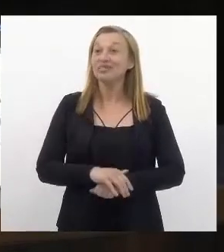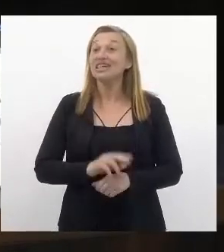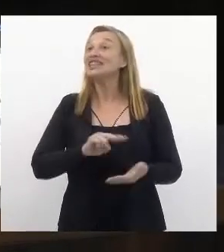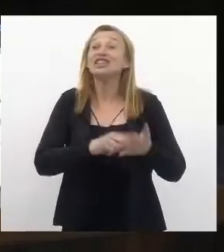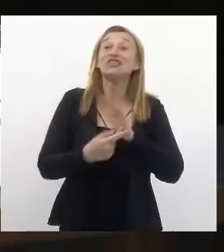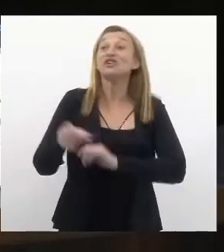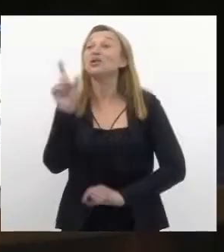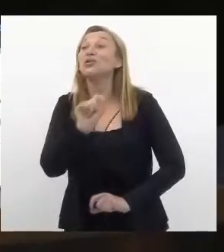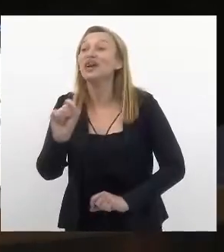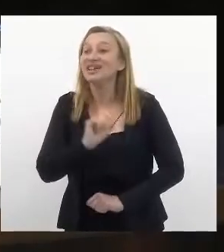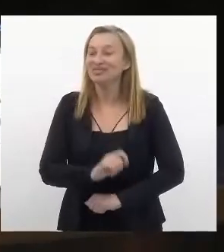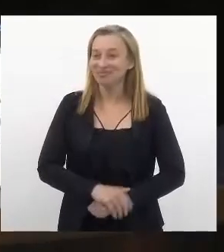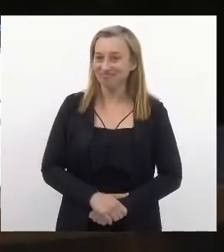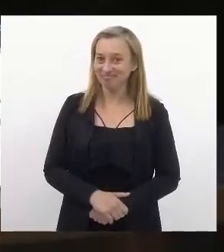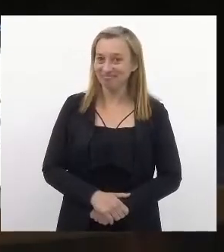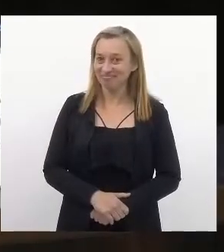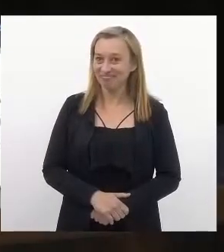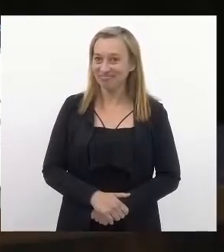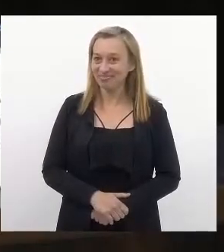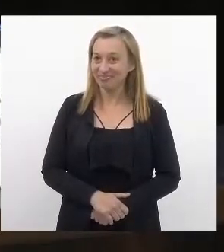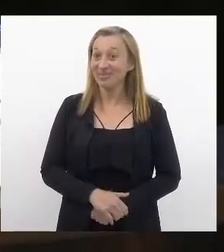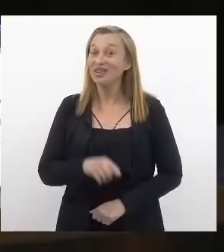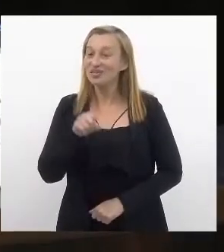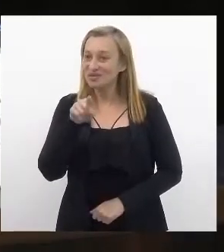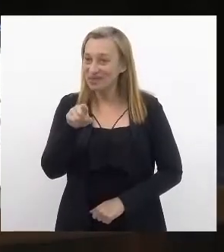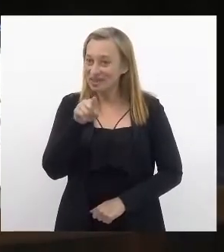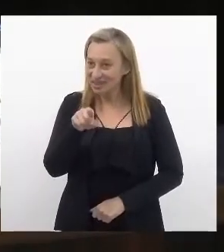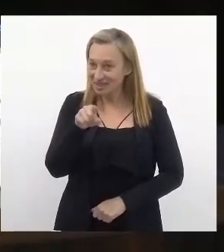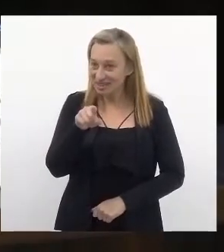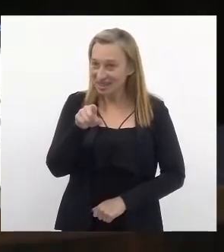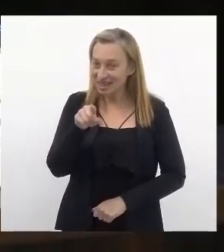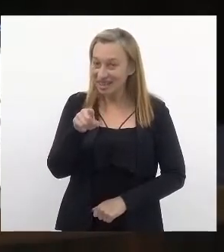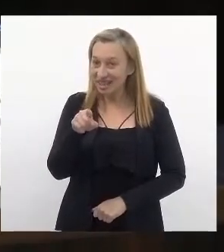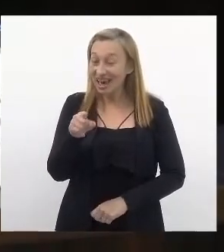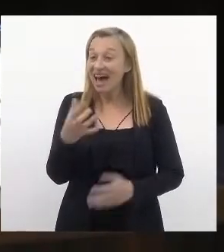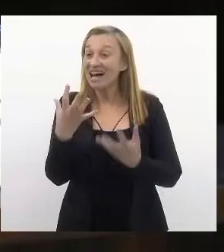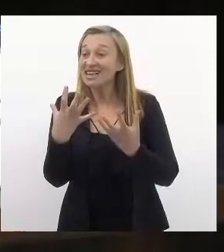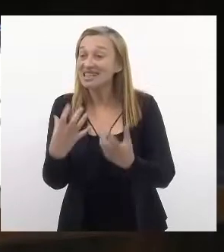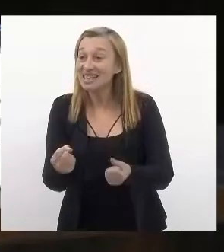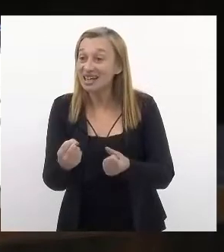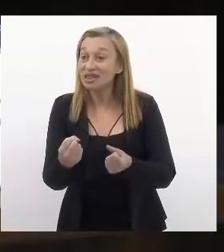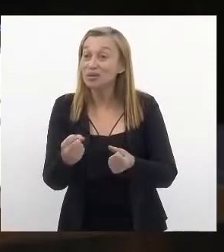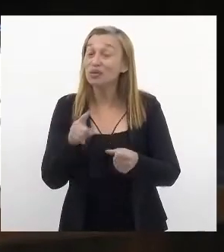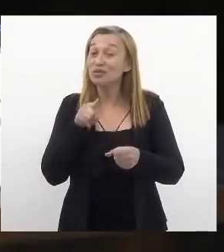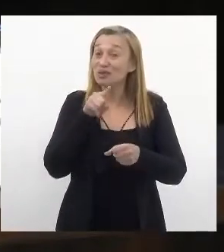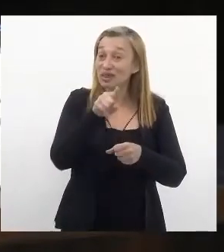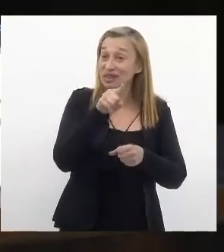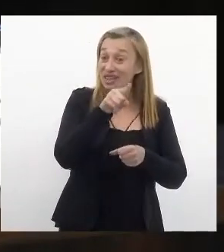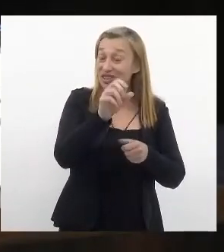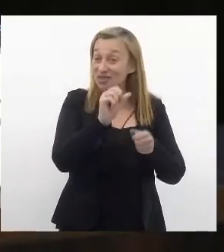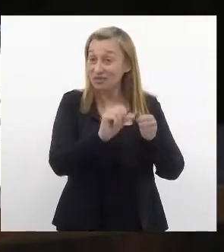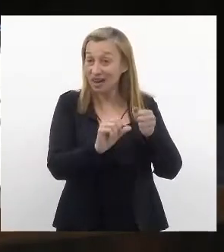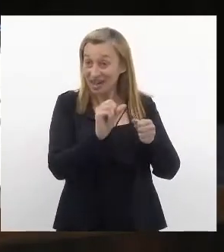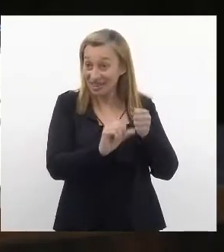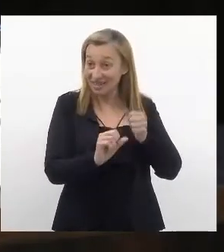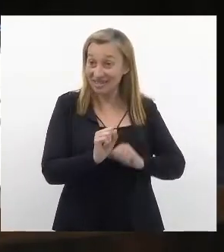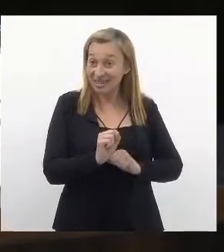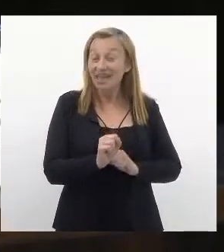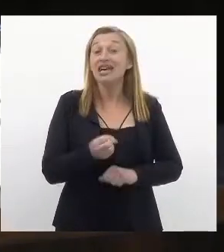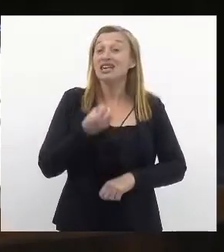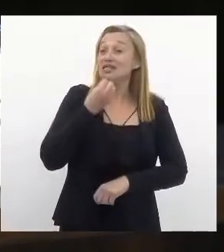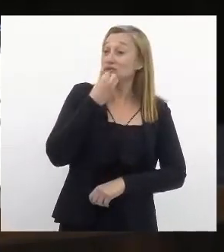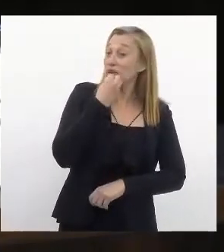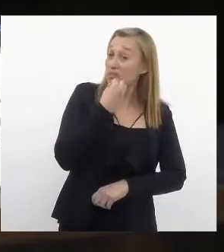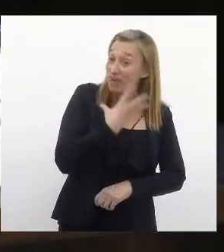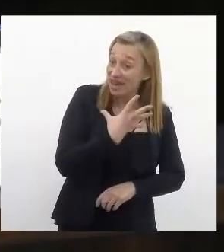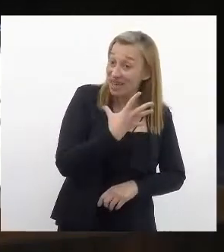Que diz em português: vocês colhem os frutos que vocês plantam. Se fosse do bem, vai plantar